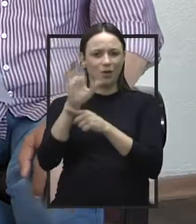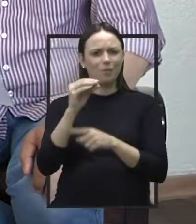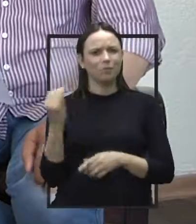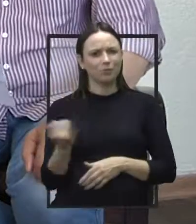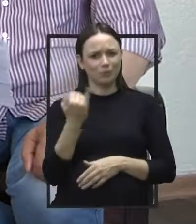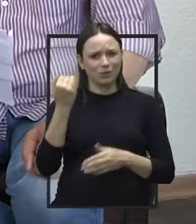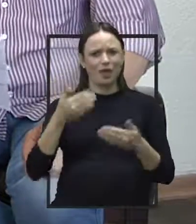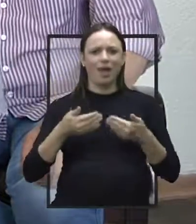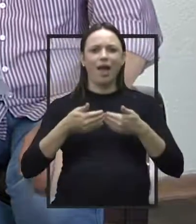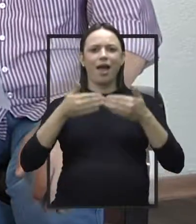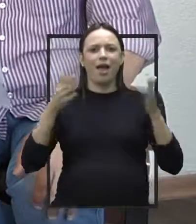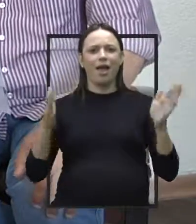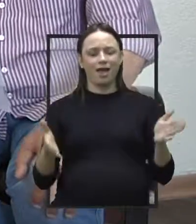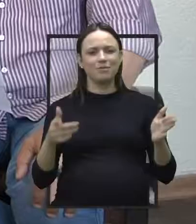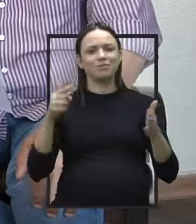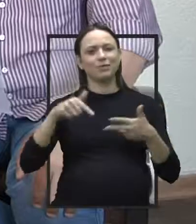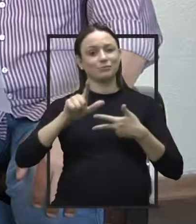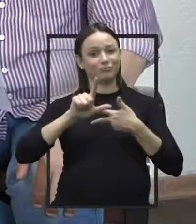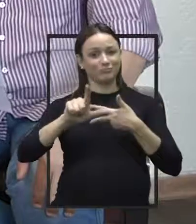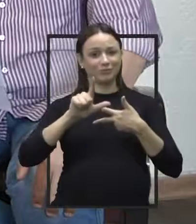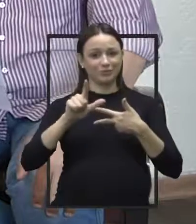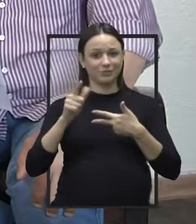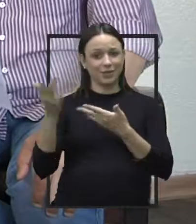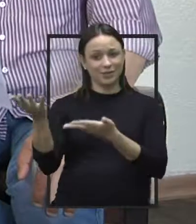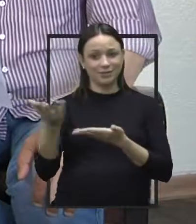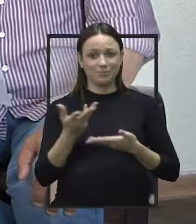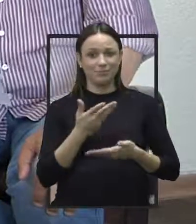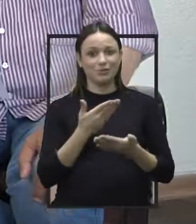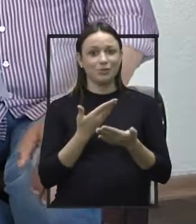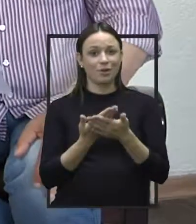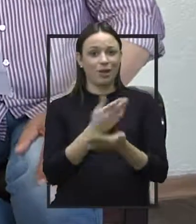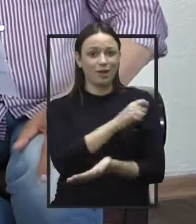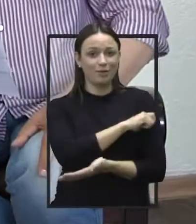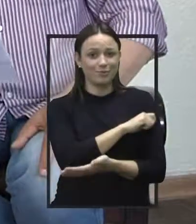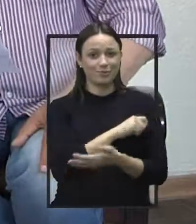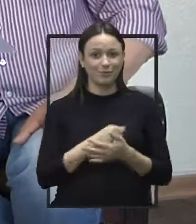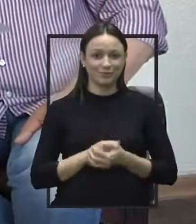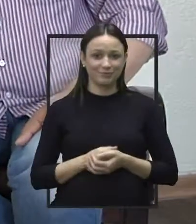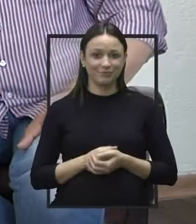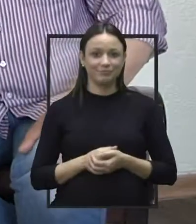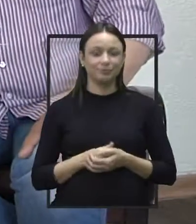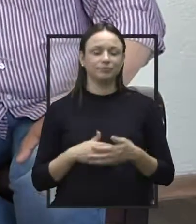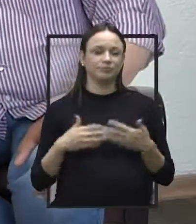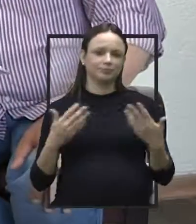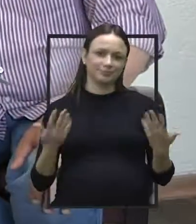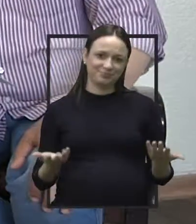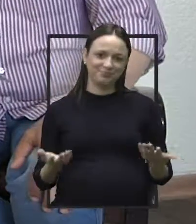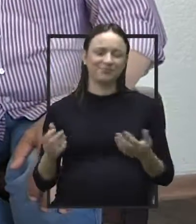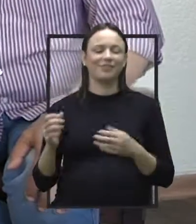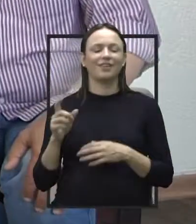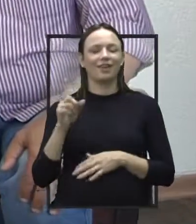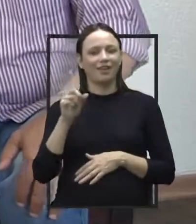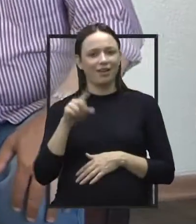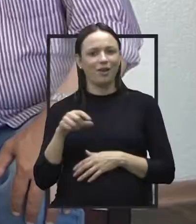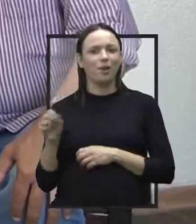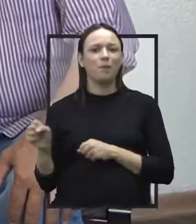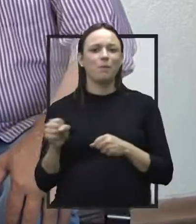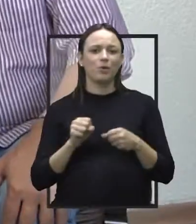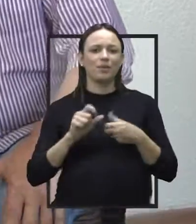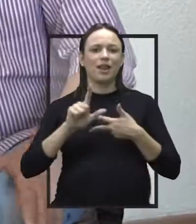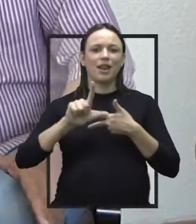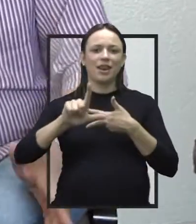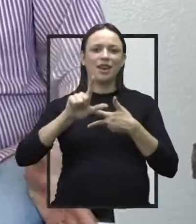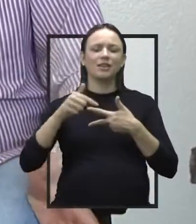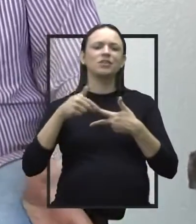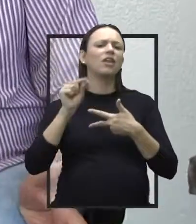portas do Legislativo para receber estudantes aqui da nossa cidade. O Poder Legislativo, já diz o dito